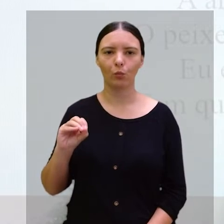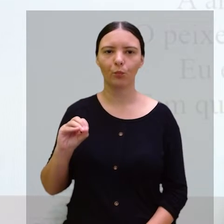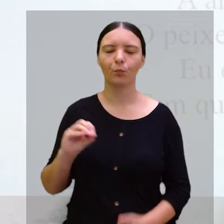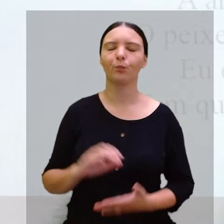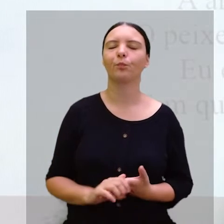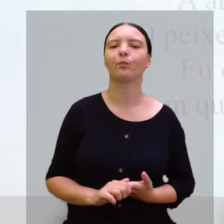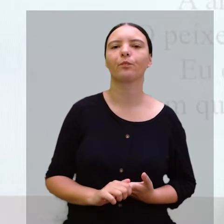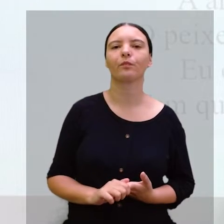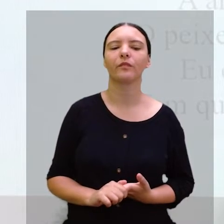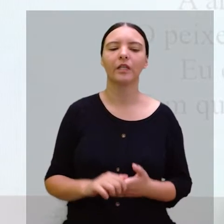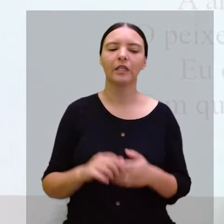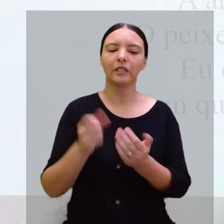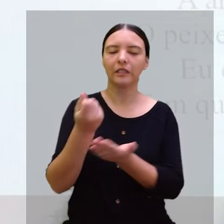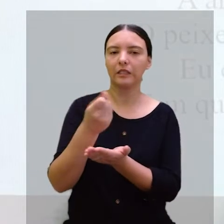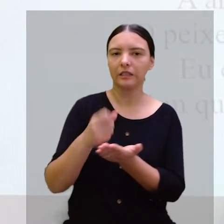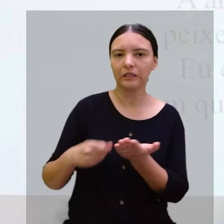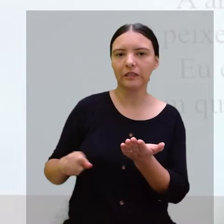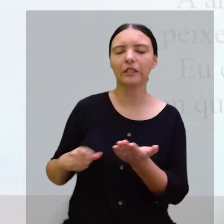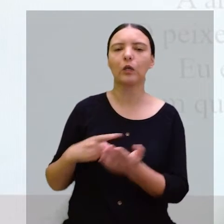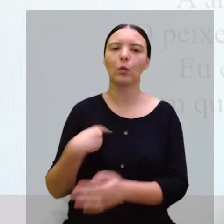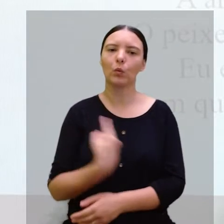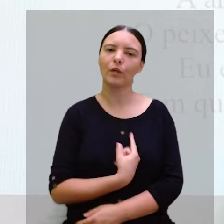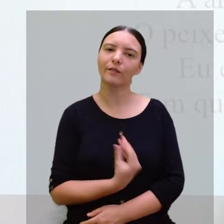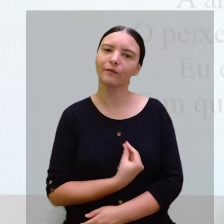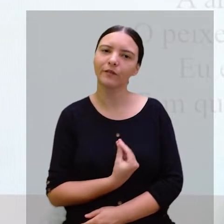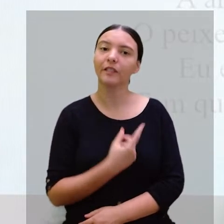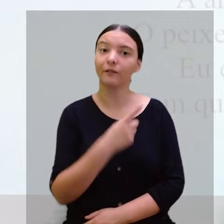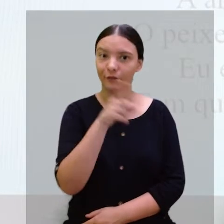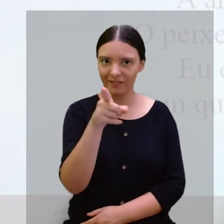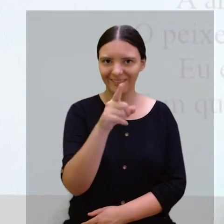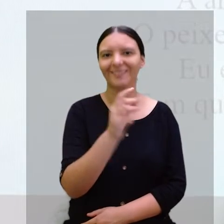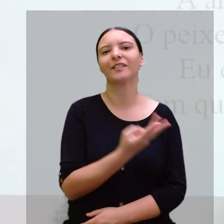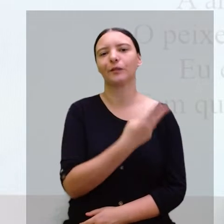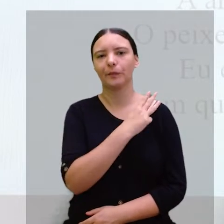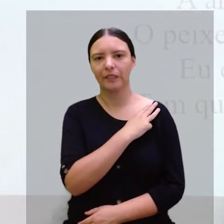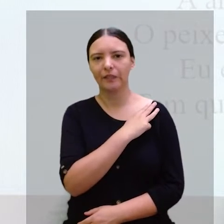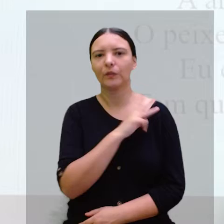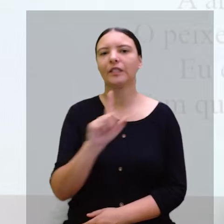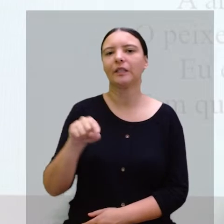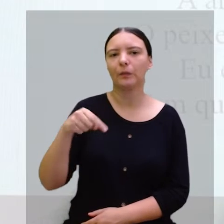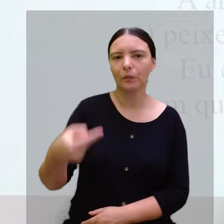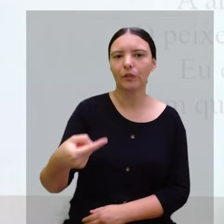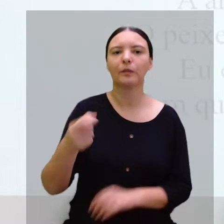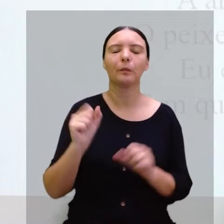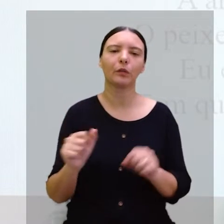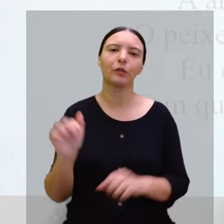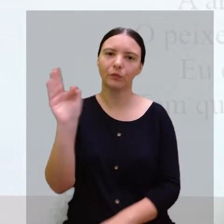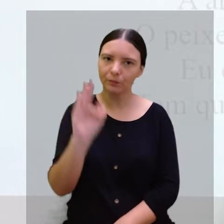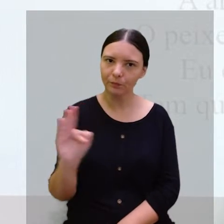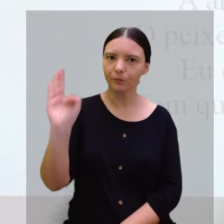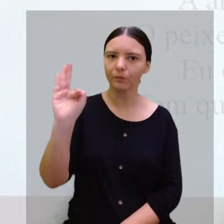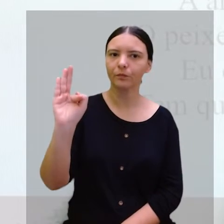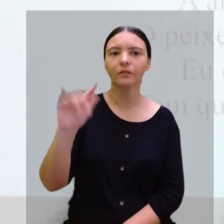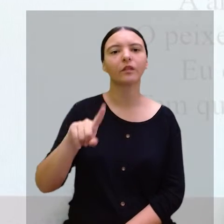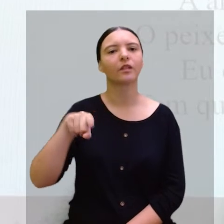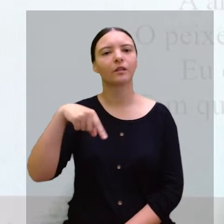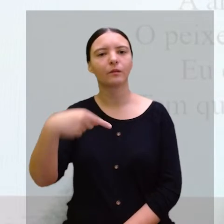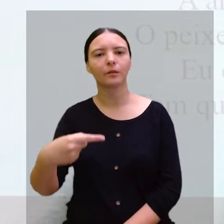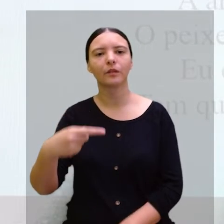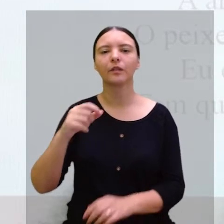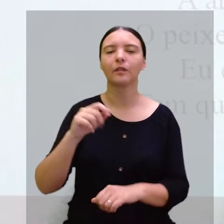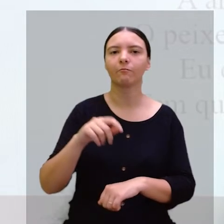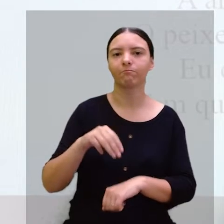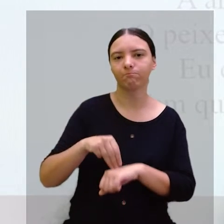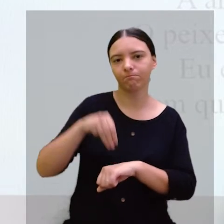Estava falando que a gente se dedica à vida, né? Vocês estão no ensino médio. Aí depois do ensino médio você pode fazer a sua graduação. Depois da graduação você pode